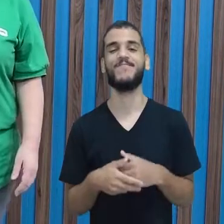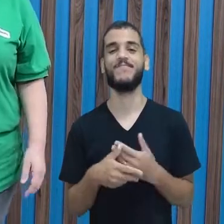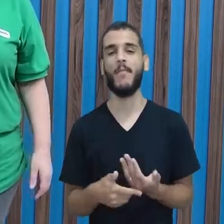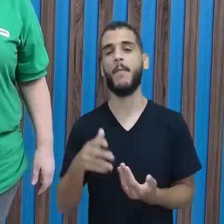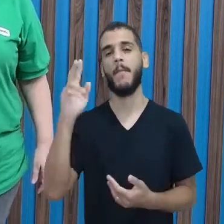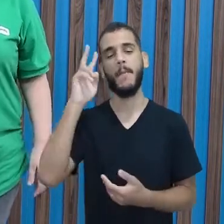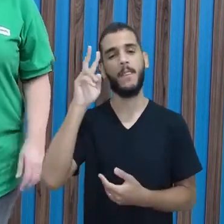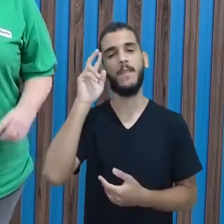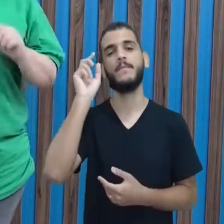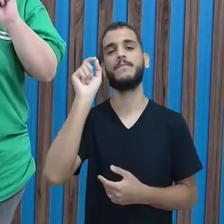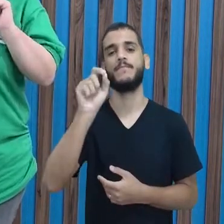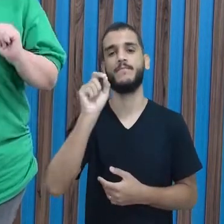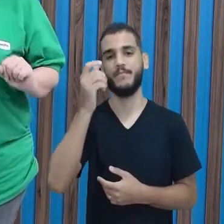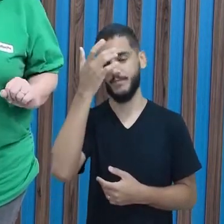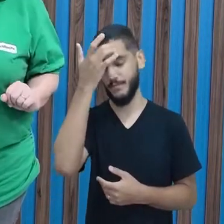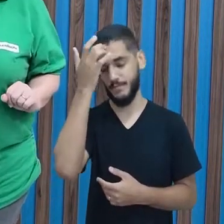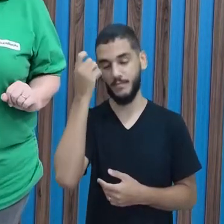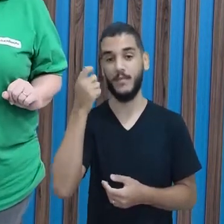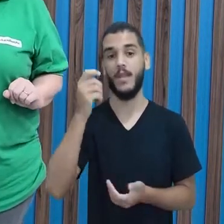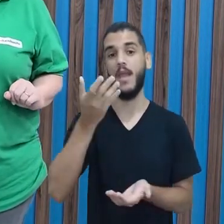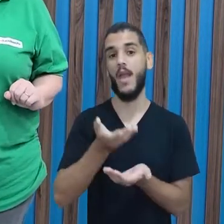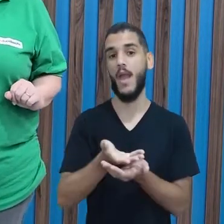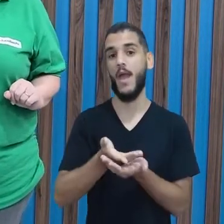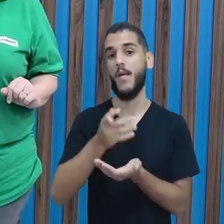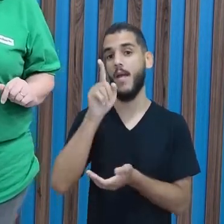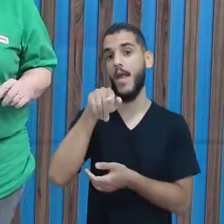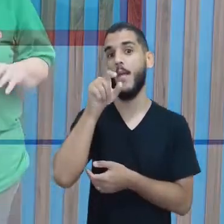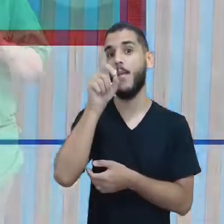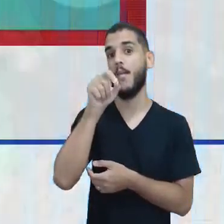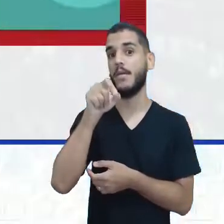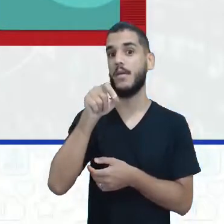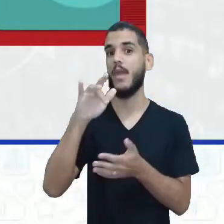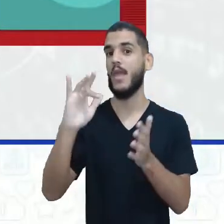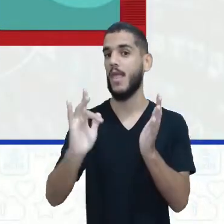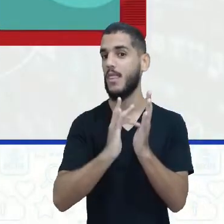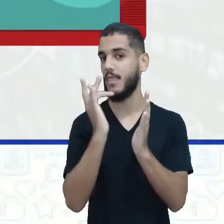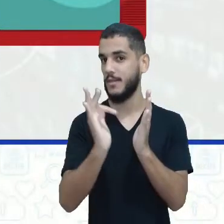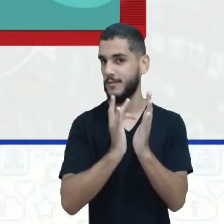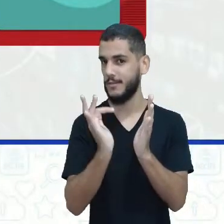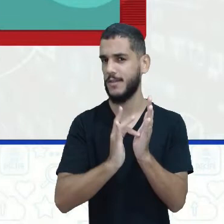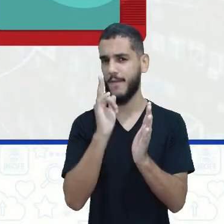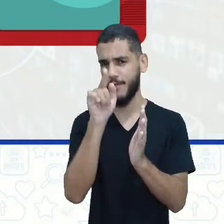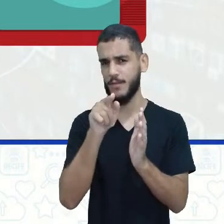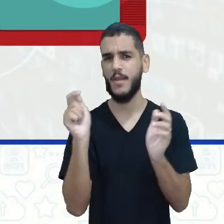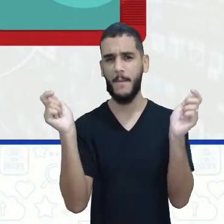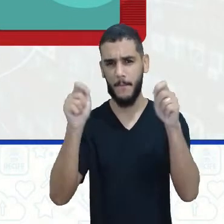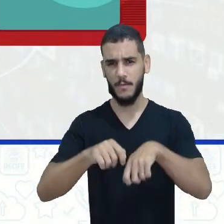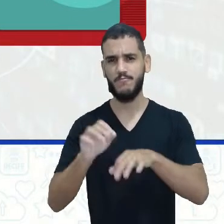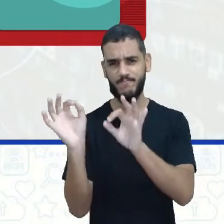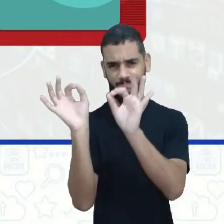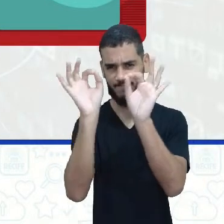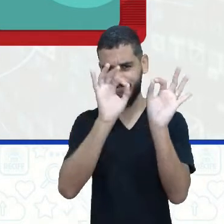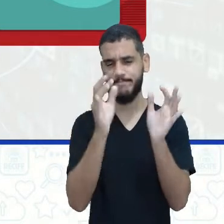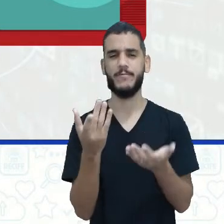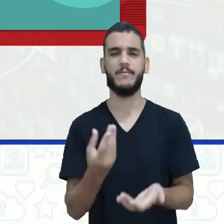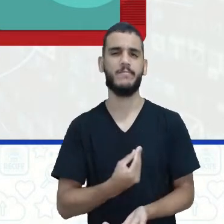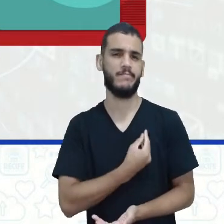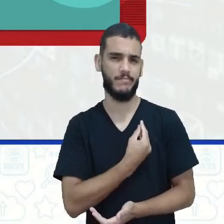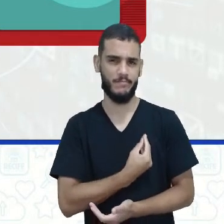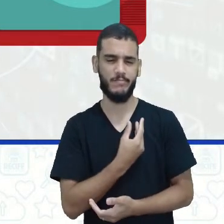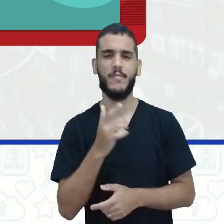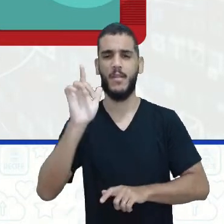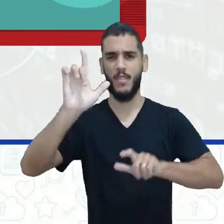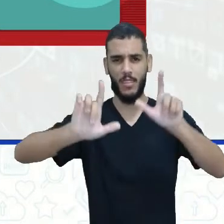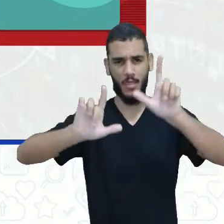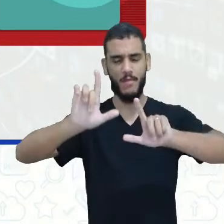Lembrando, nossas aulas são digitais, tá? Então, você pode assistir agora ao vivo na TV,